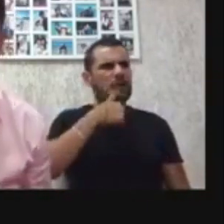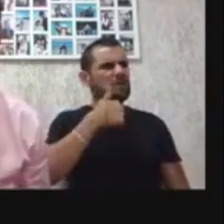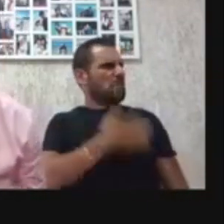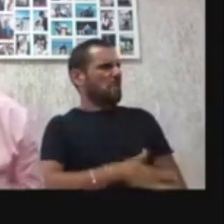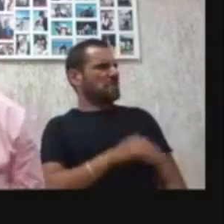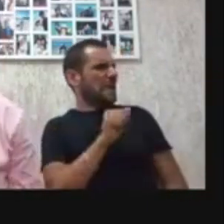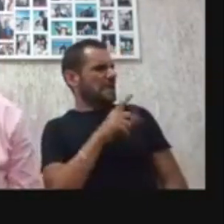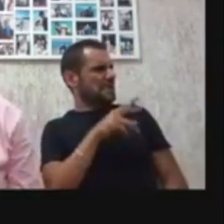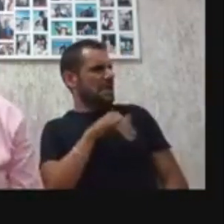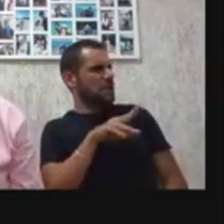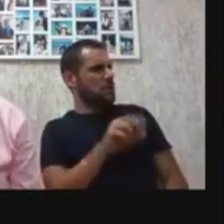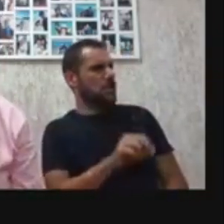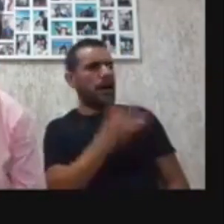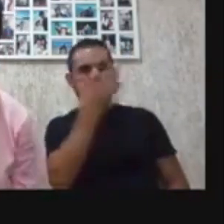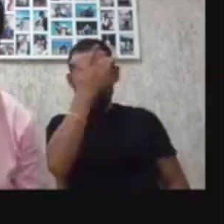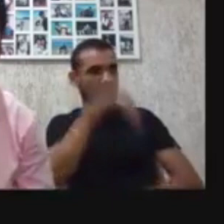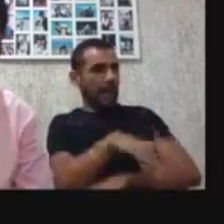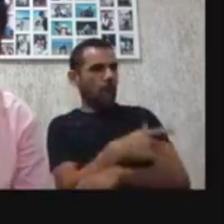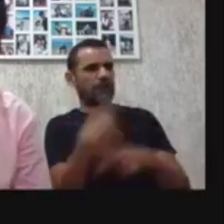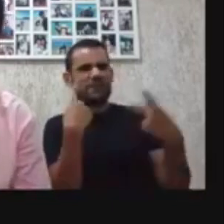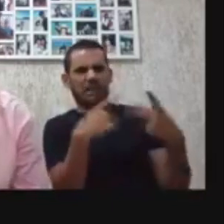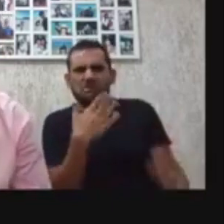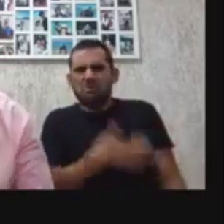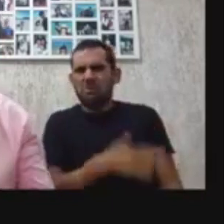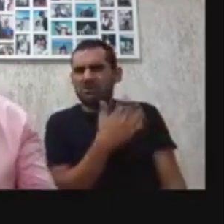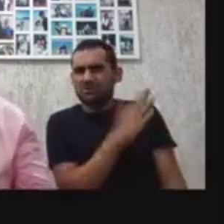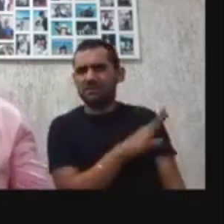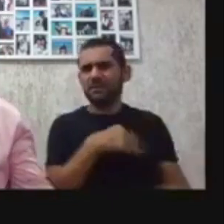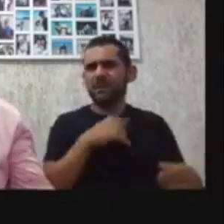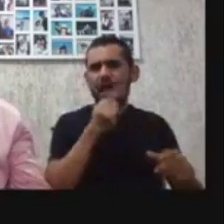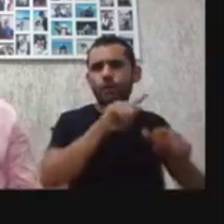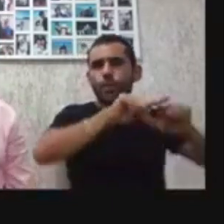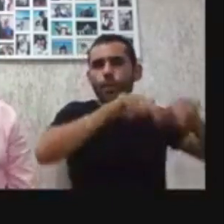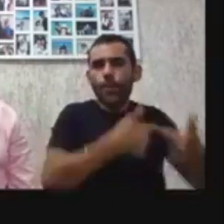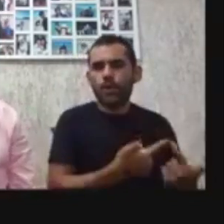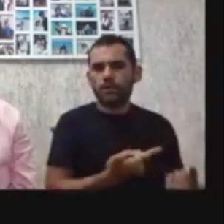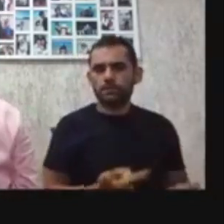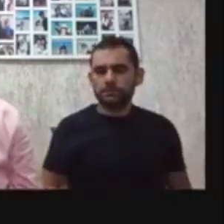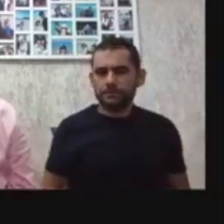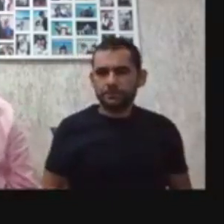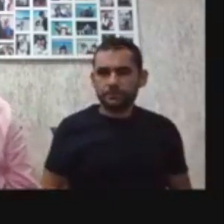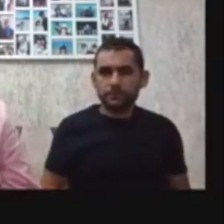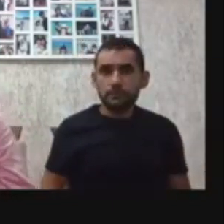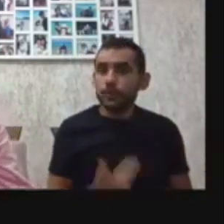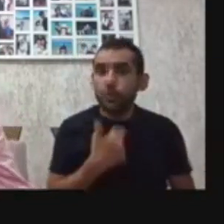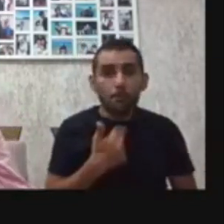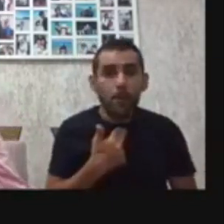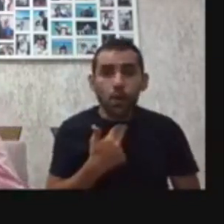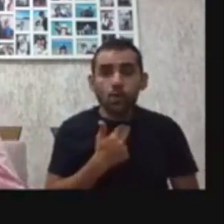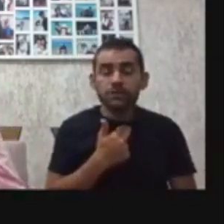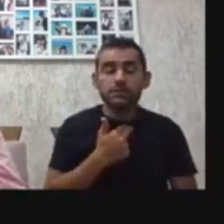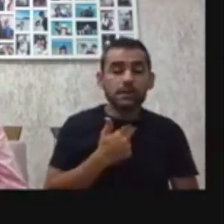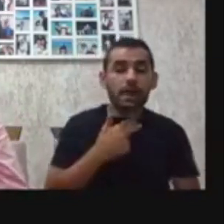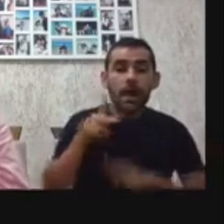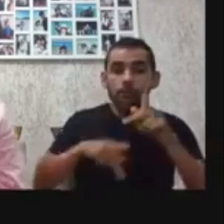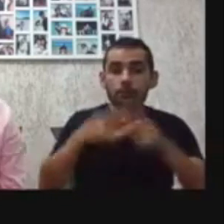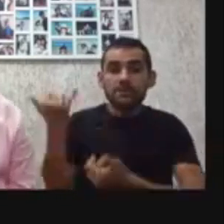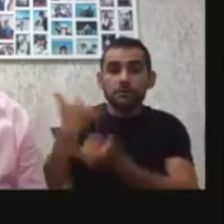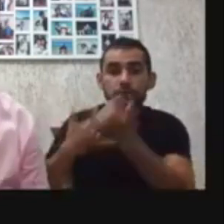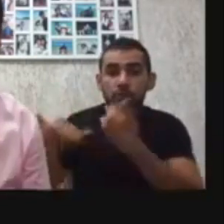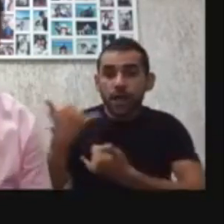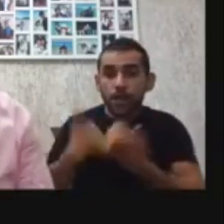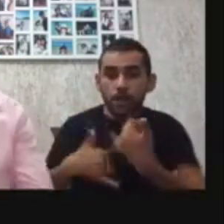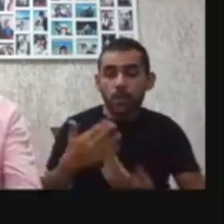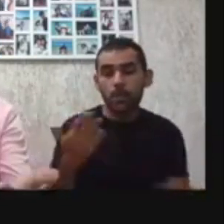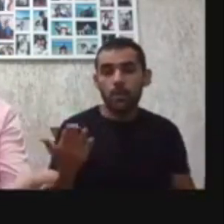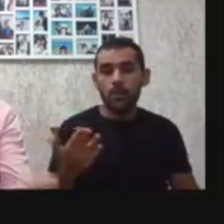Adriano, na rua dele eu vou deixar todo mundo sem água. Eu não gosto do Adriano? Não existe isso, Adriano. Eu ouvi isso da população. E quando